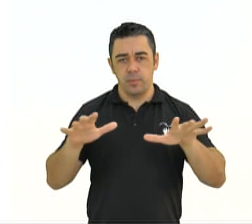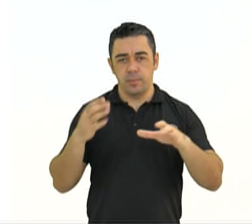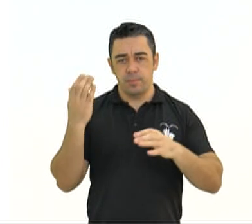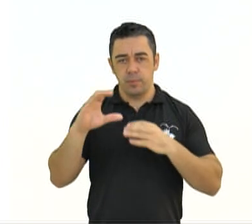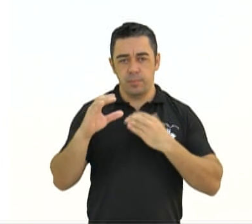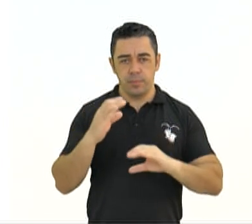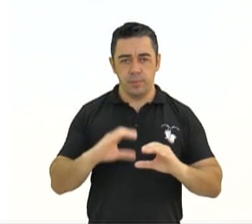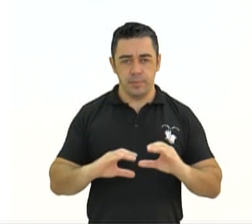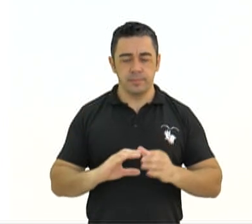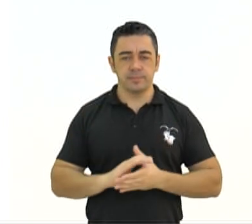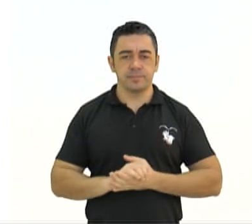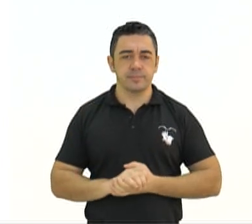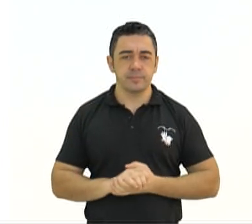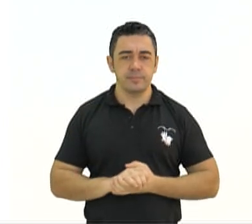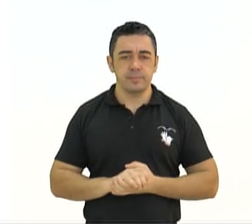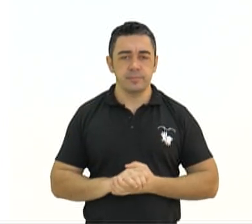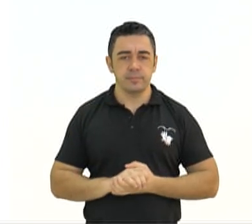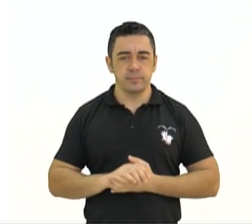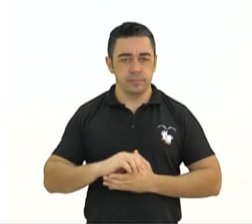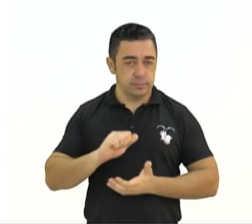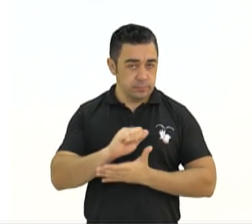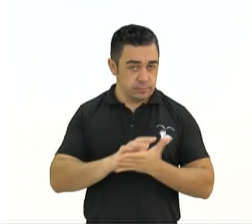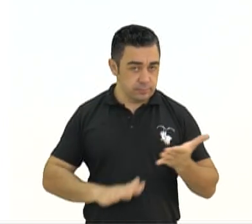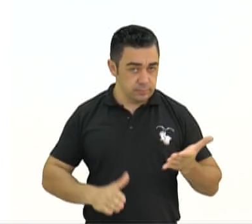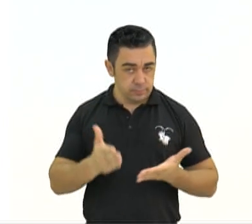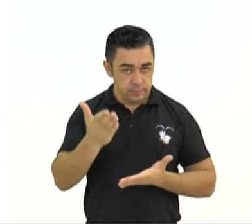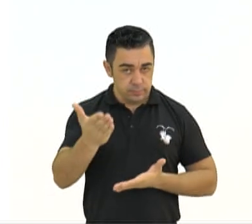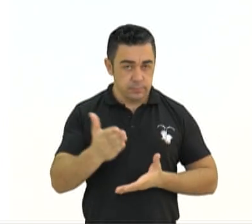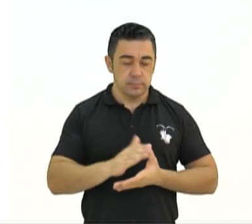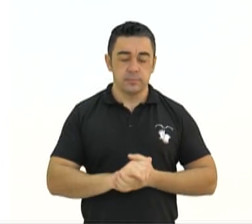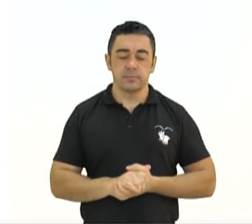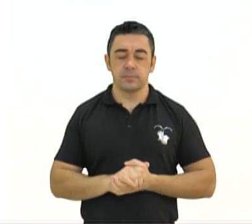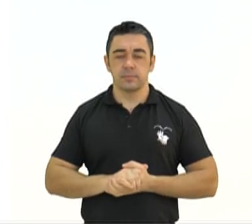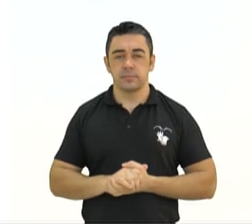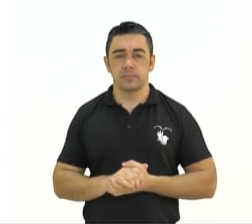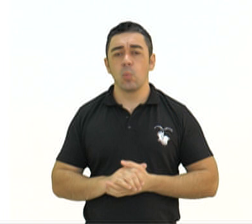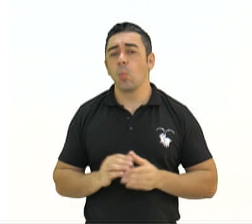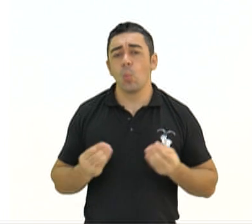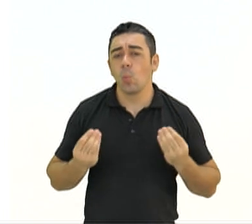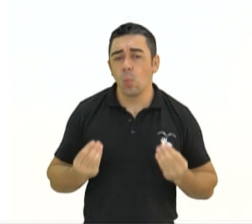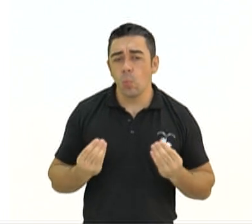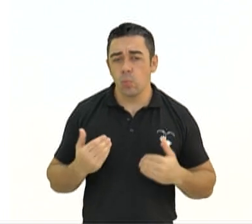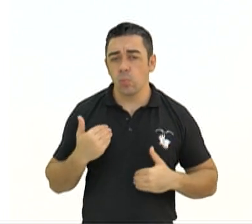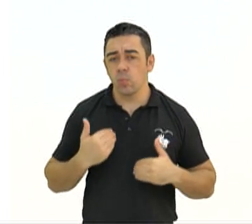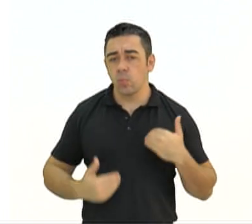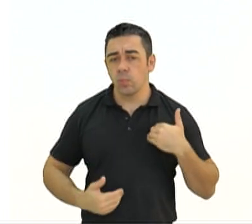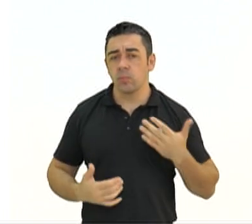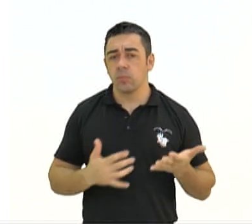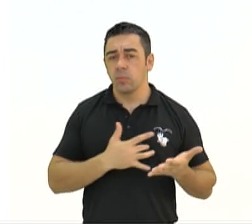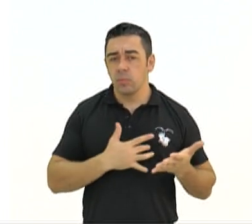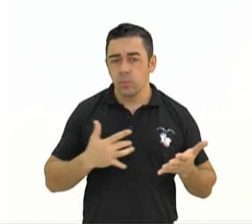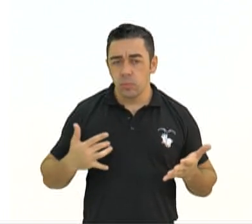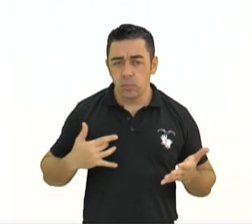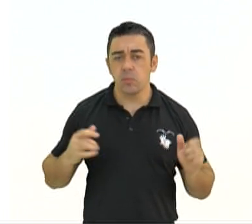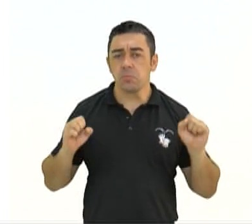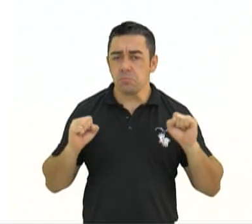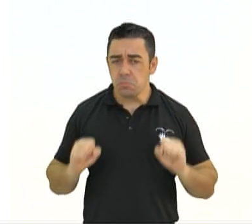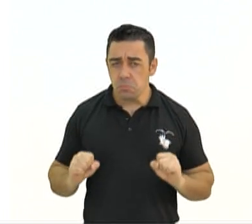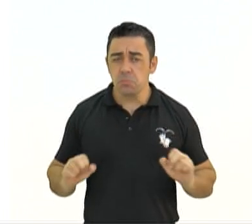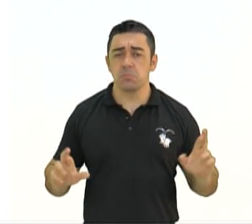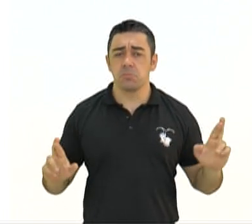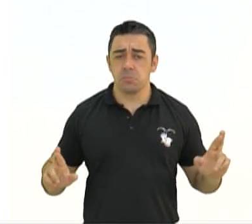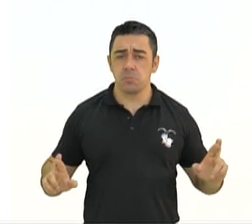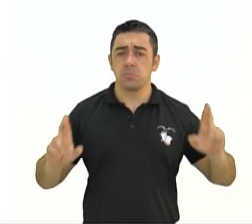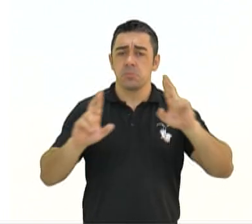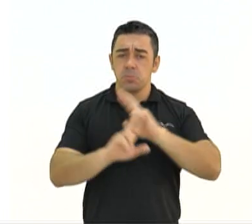sociais. Vamos para uma atividade. Me acompanhe. De que forma o corpo e a saúde podem estar